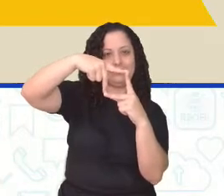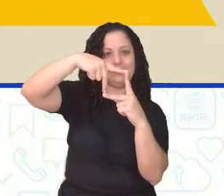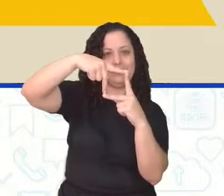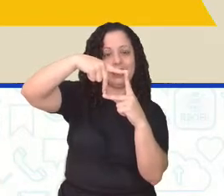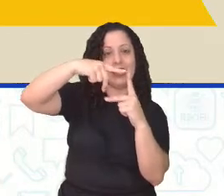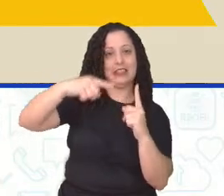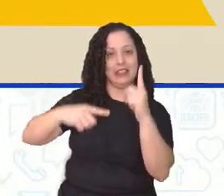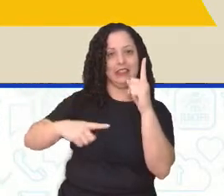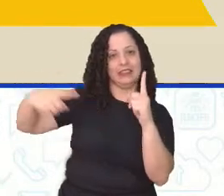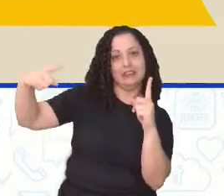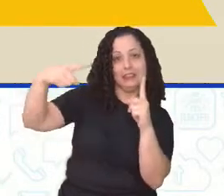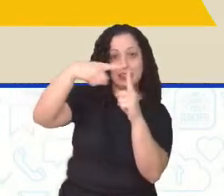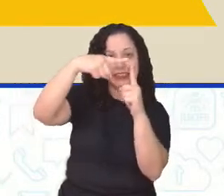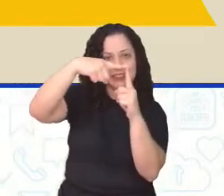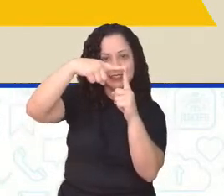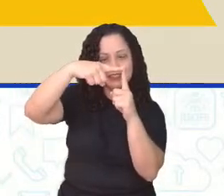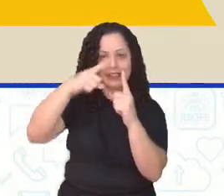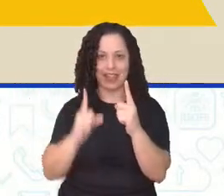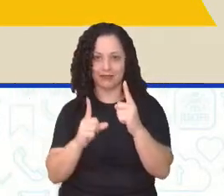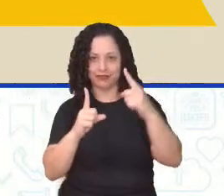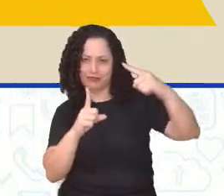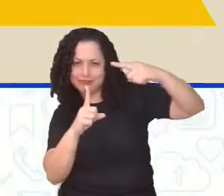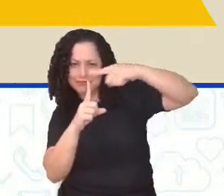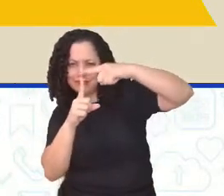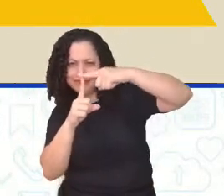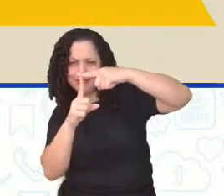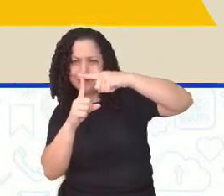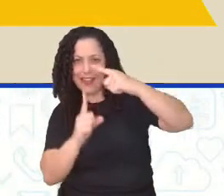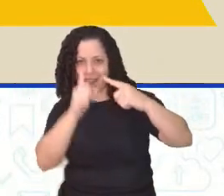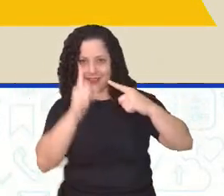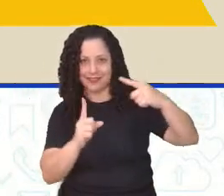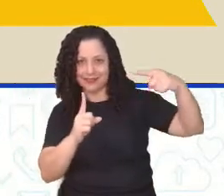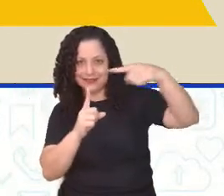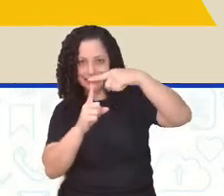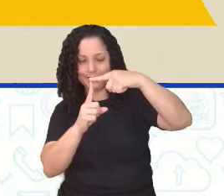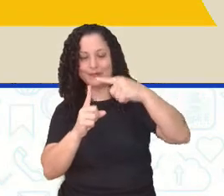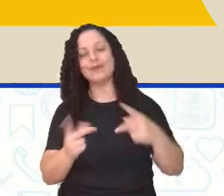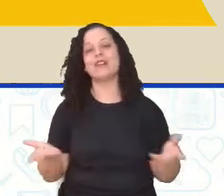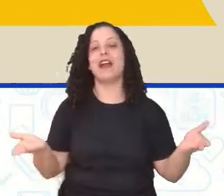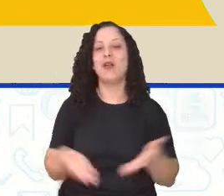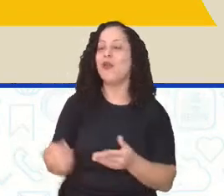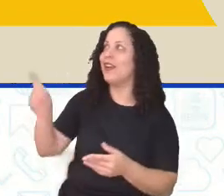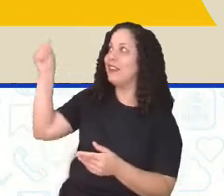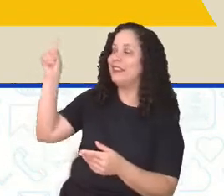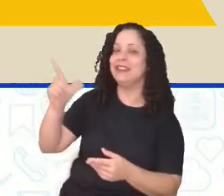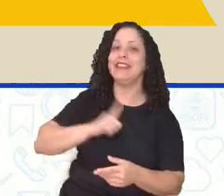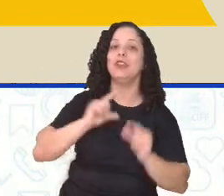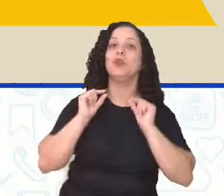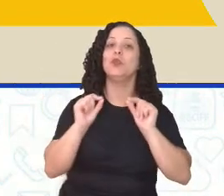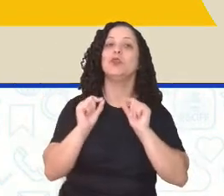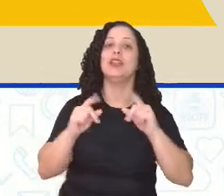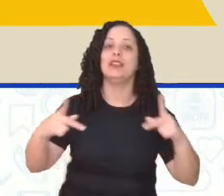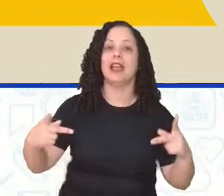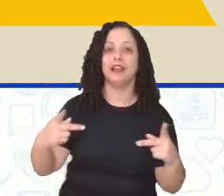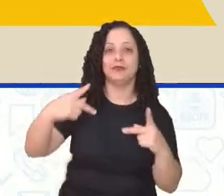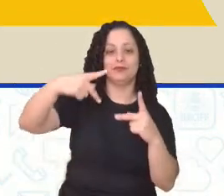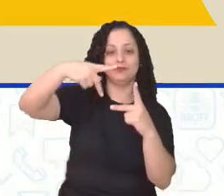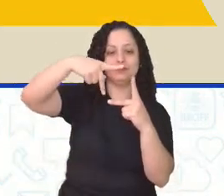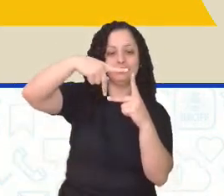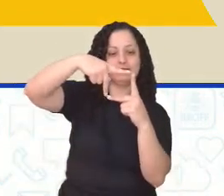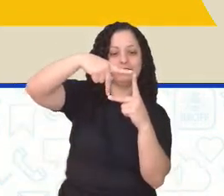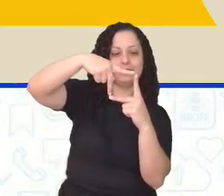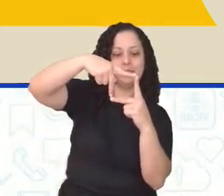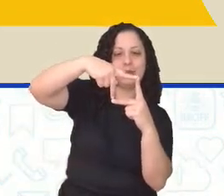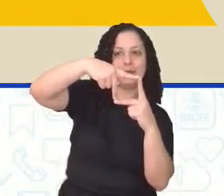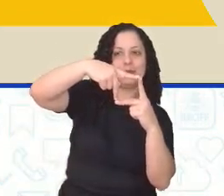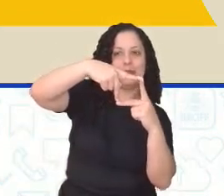estão na horizontal e na vertical, mas aqui eu tenho a ponta aí. Esta área é essa parte aí,